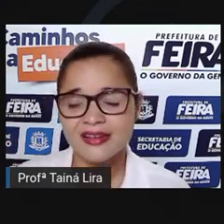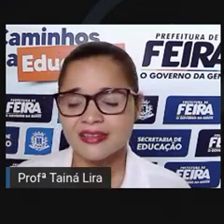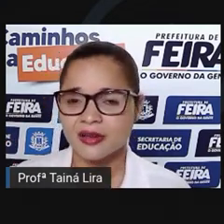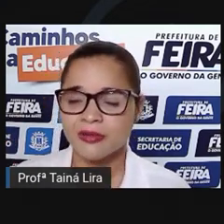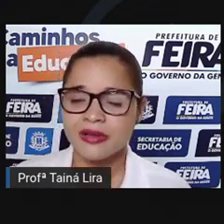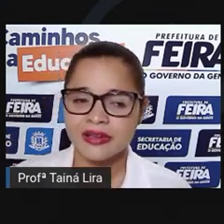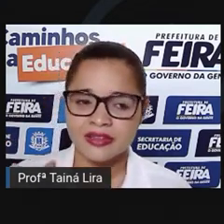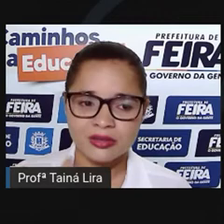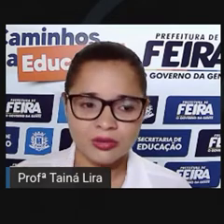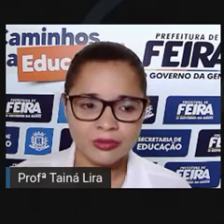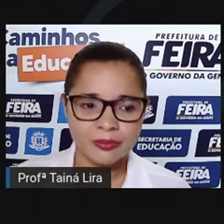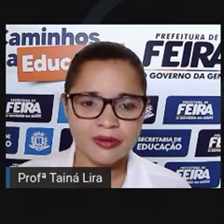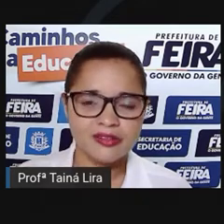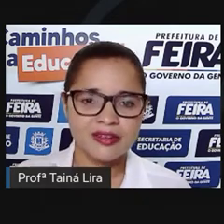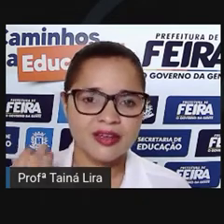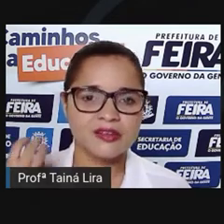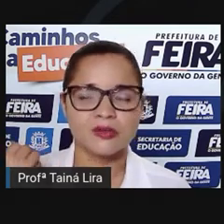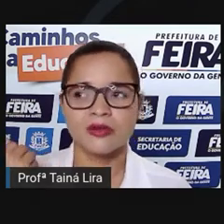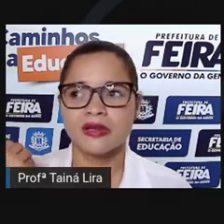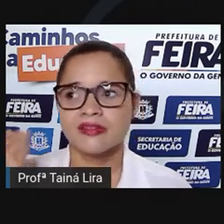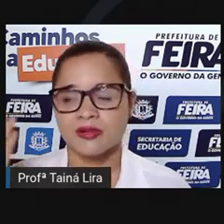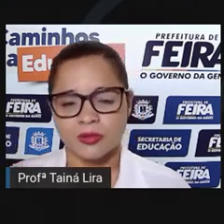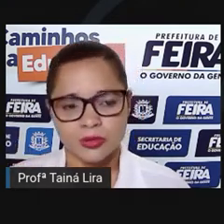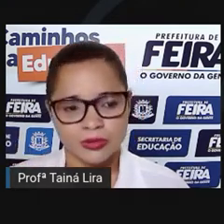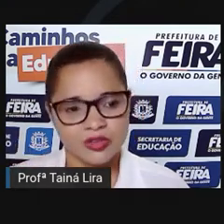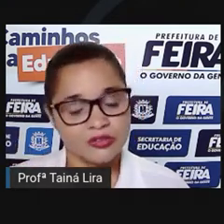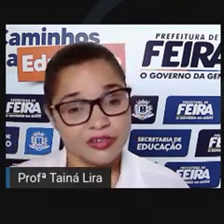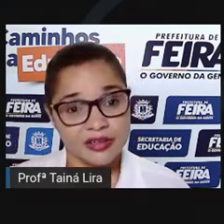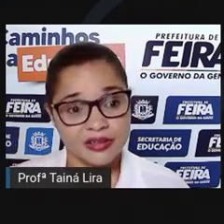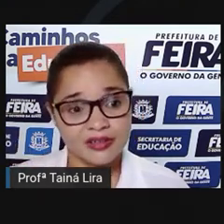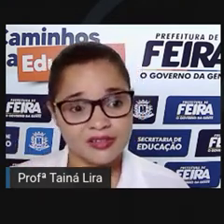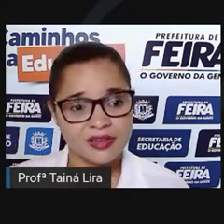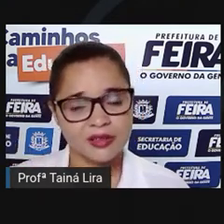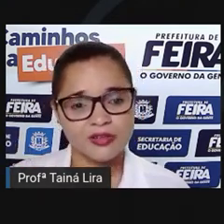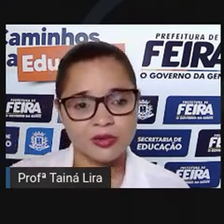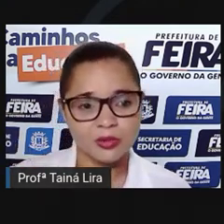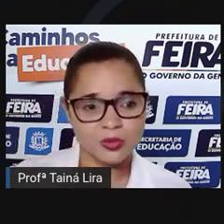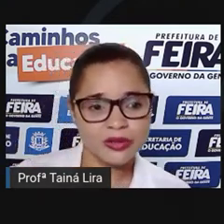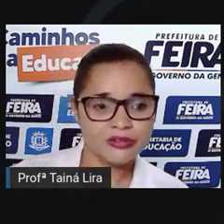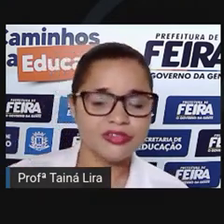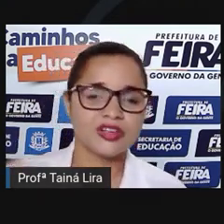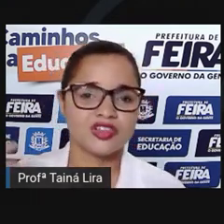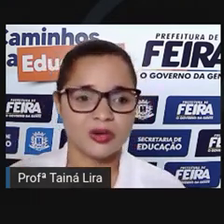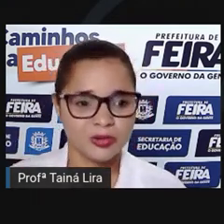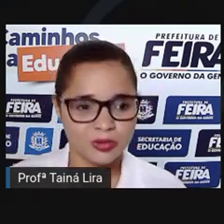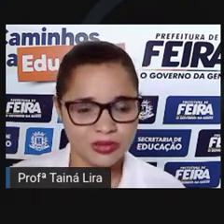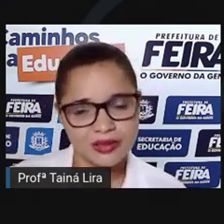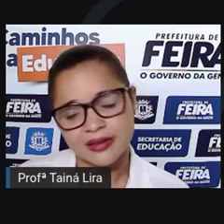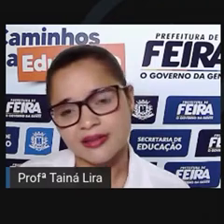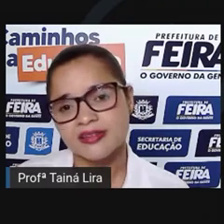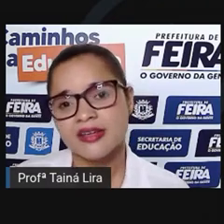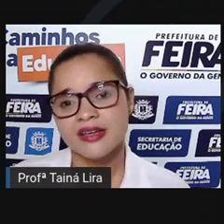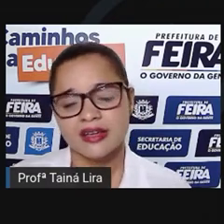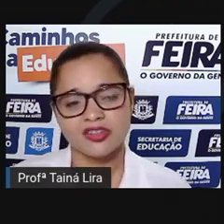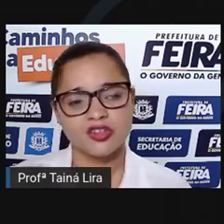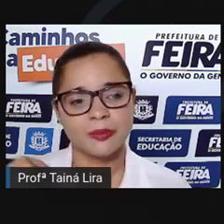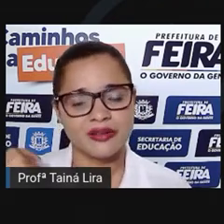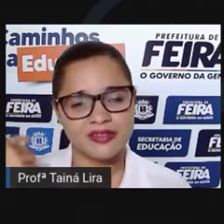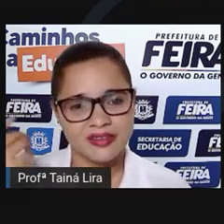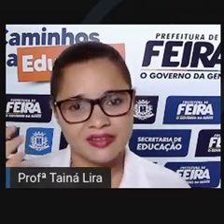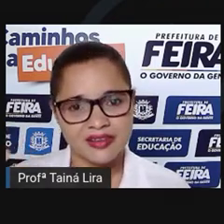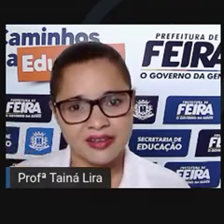é tão tem todo um processo são culturas diferentes né a nossa cultura diferente da cultura deles